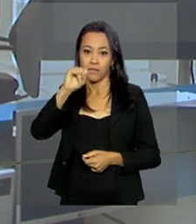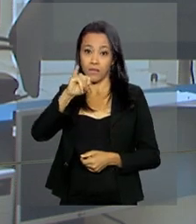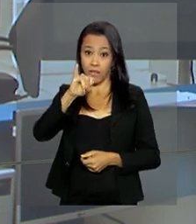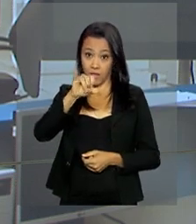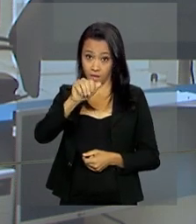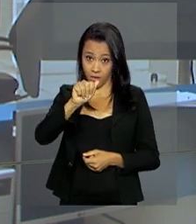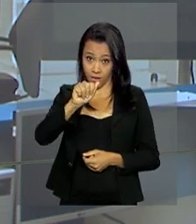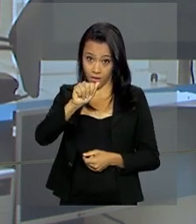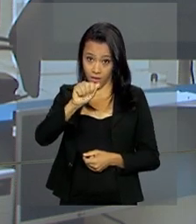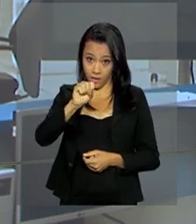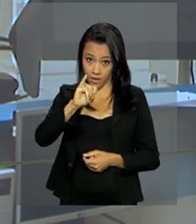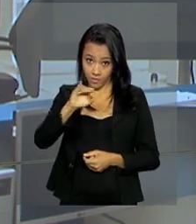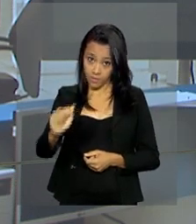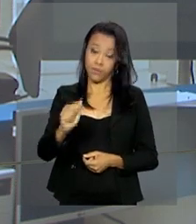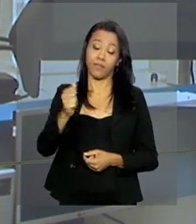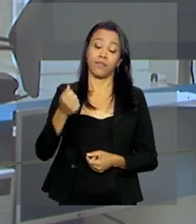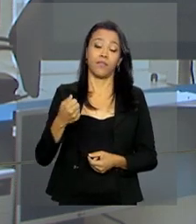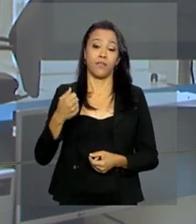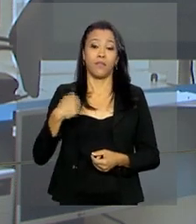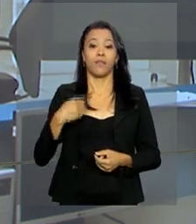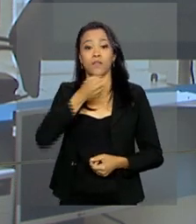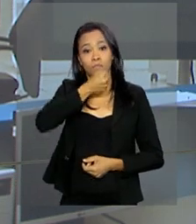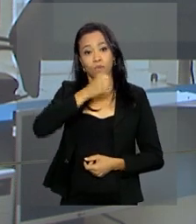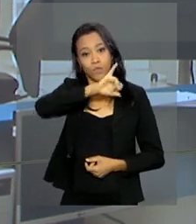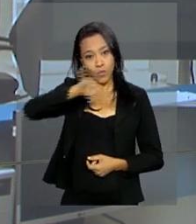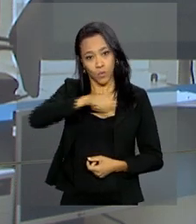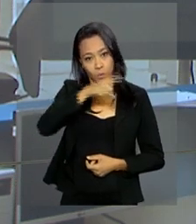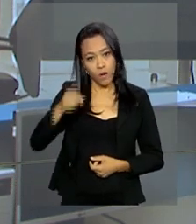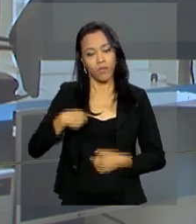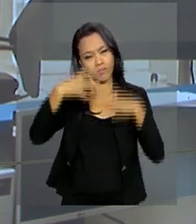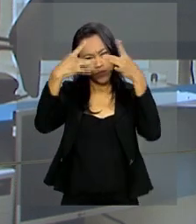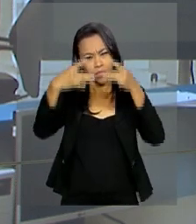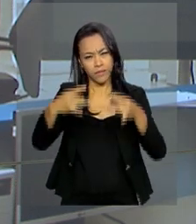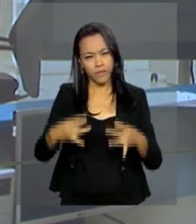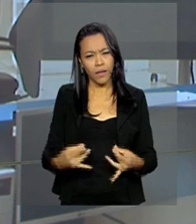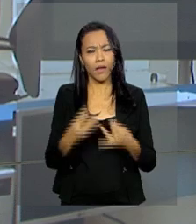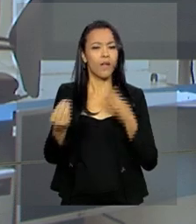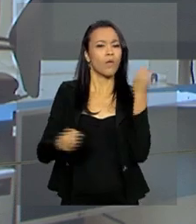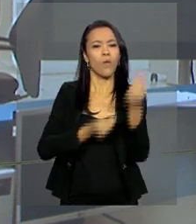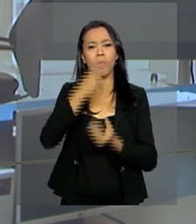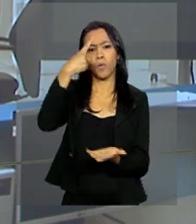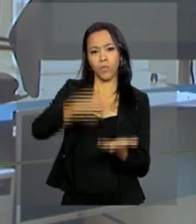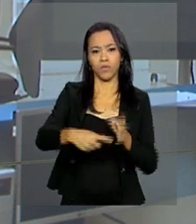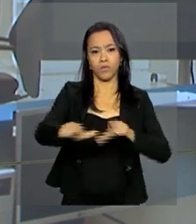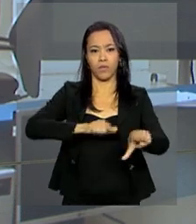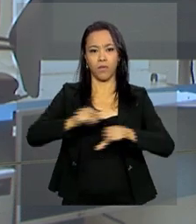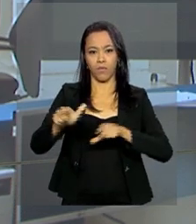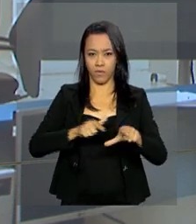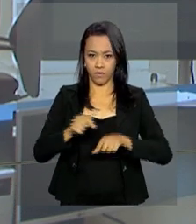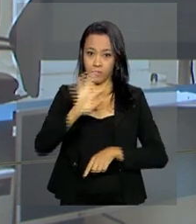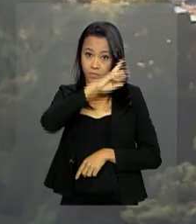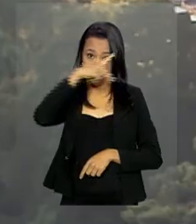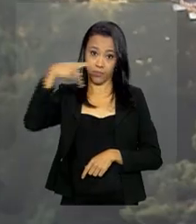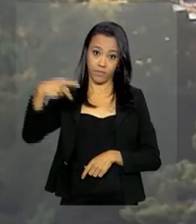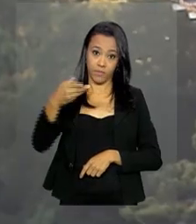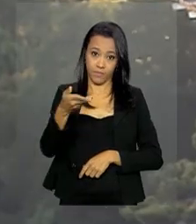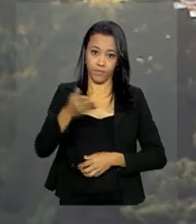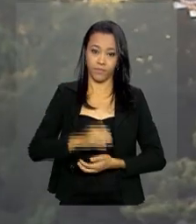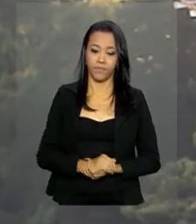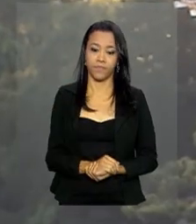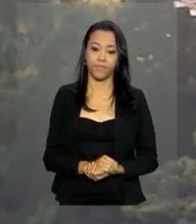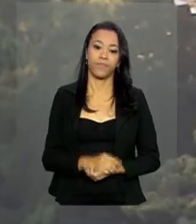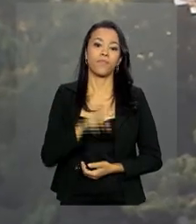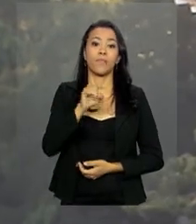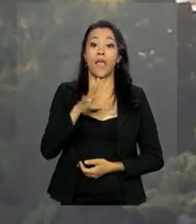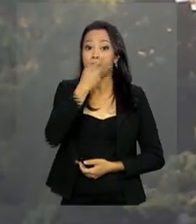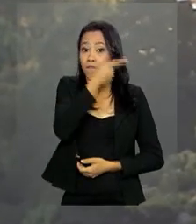Tóquio o João Pedro Neto traz as informações sobre os compromissos do presidente no Japão na